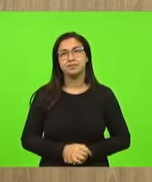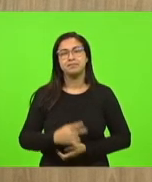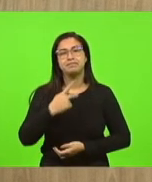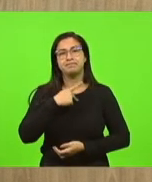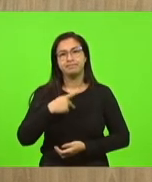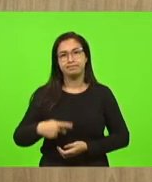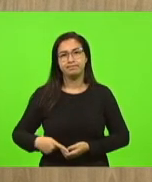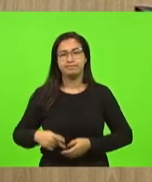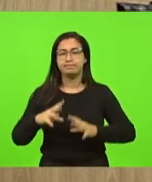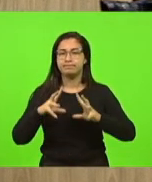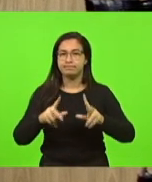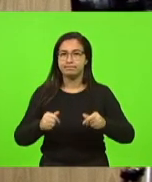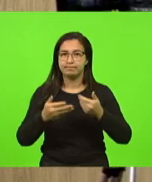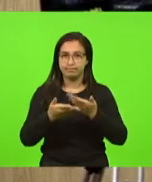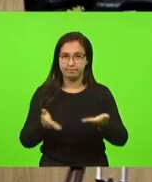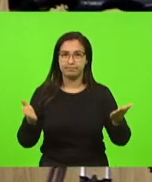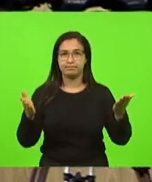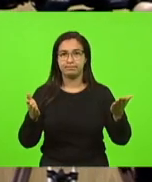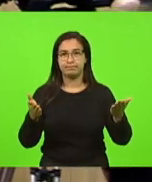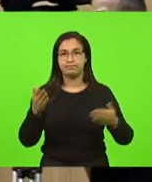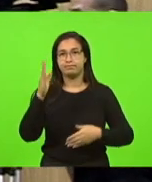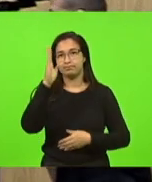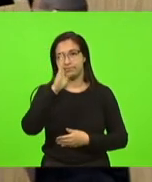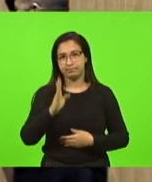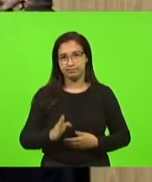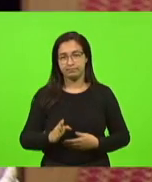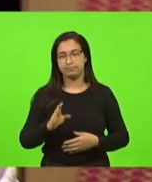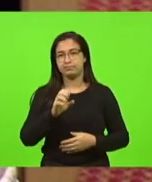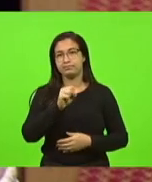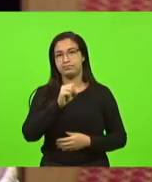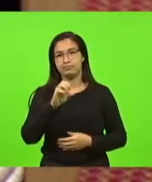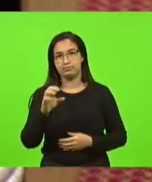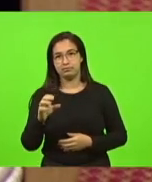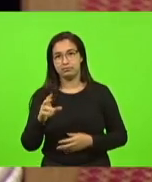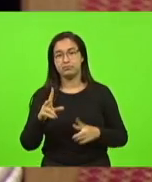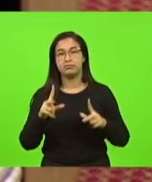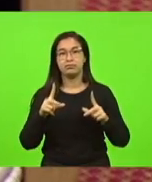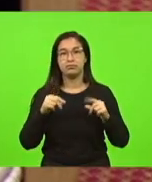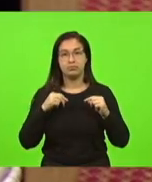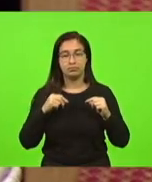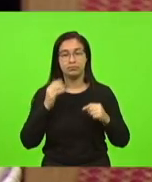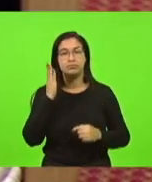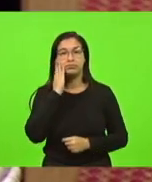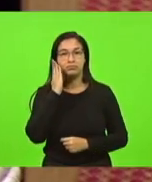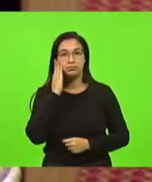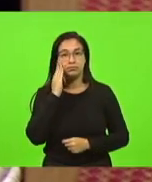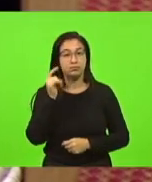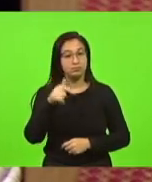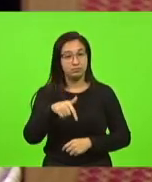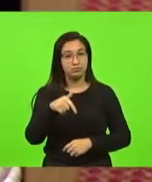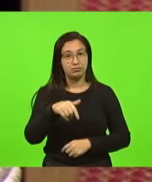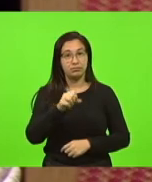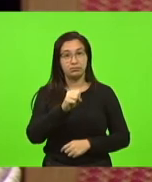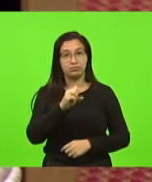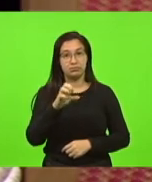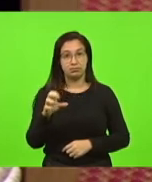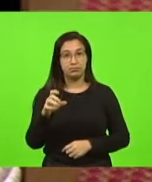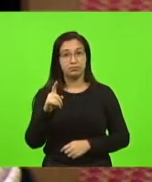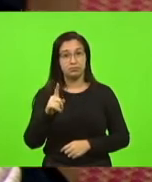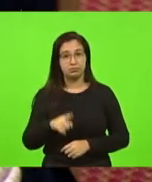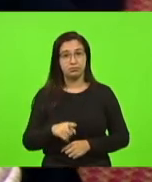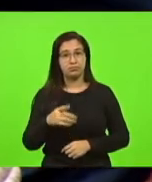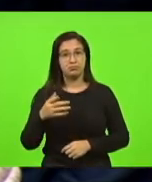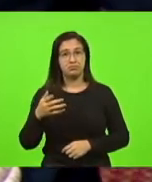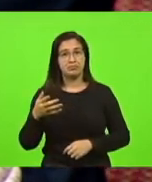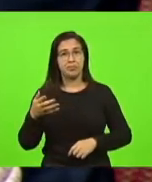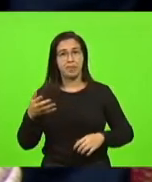os catarinenses e os brasileiros reconhecem o nosso Estado como um Estado com qualidade de